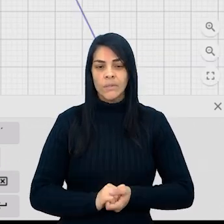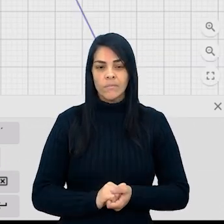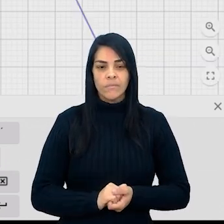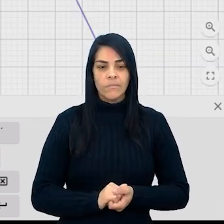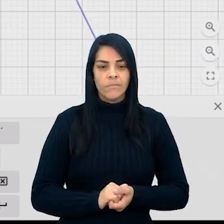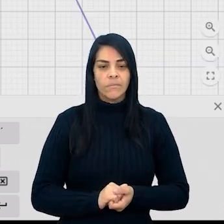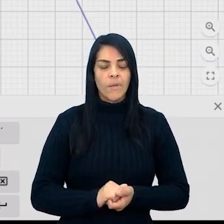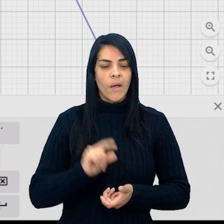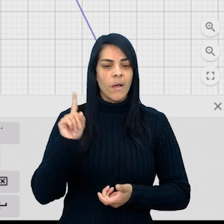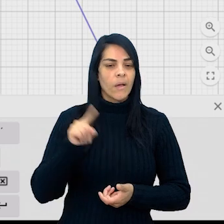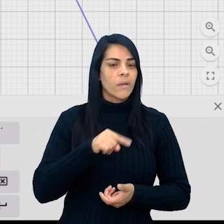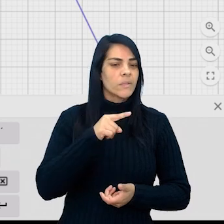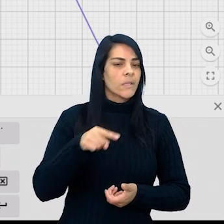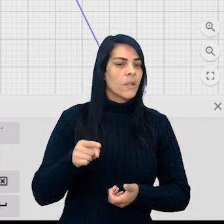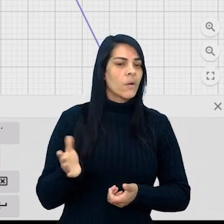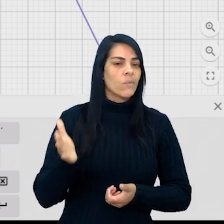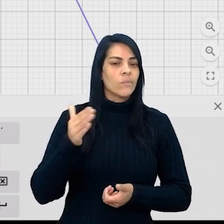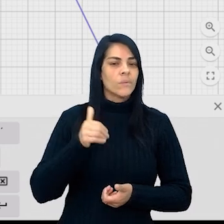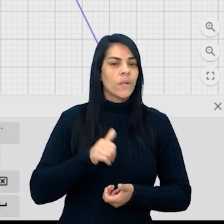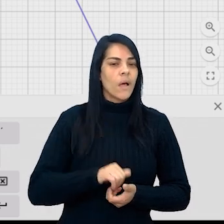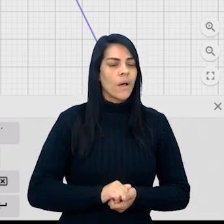Cancelou. Vamos lá.